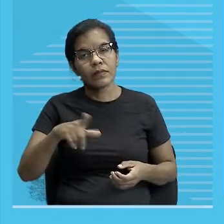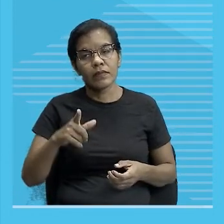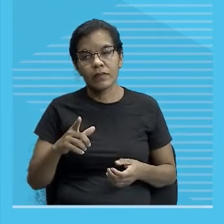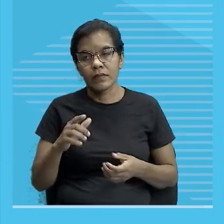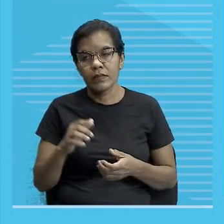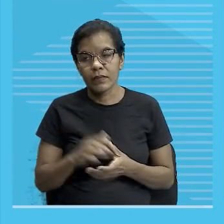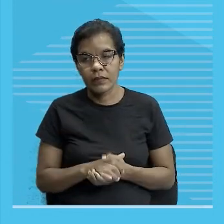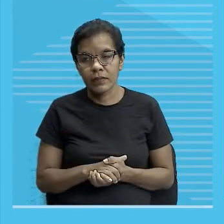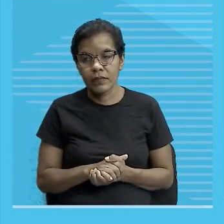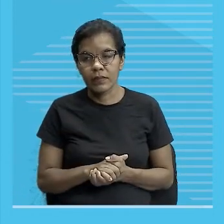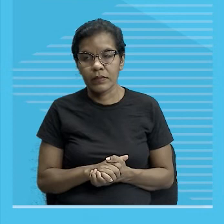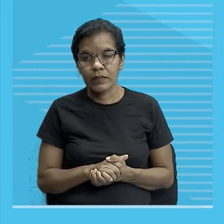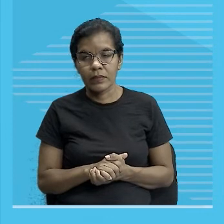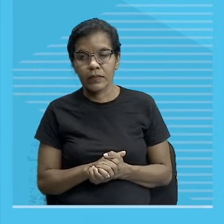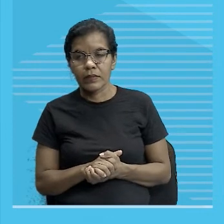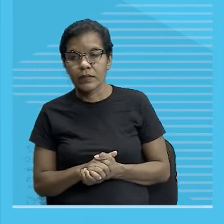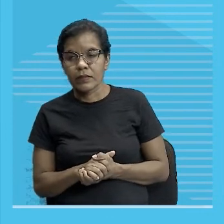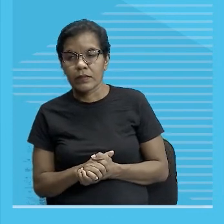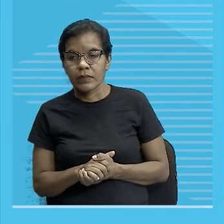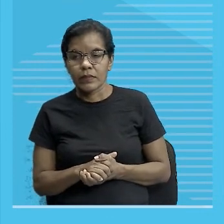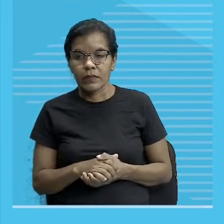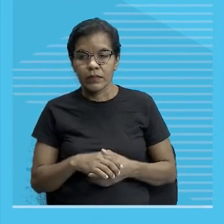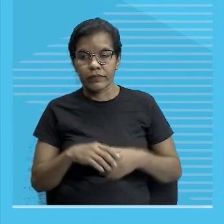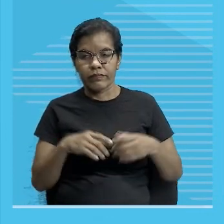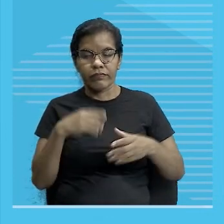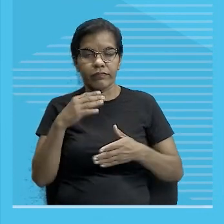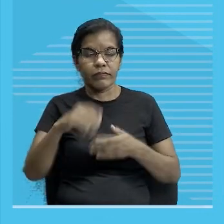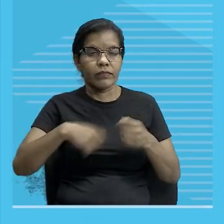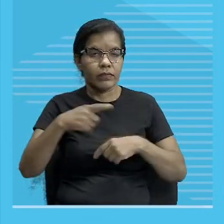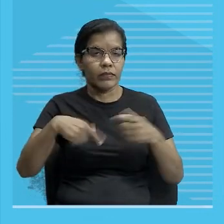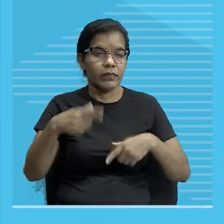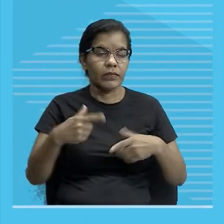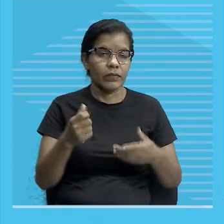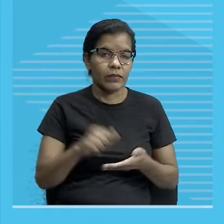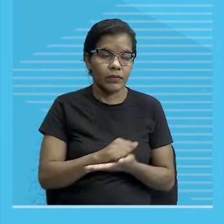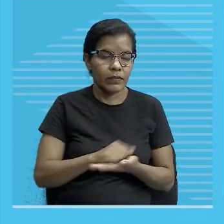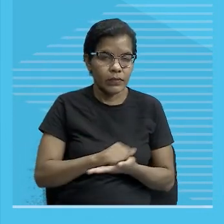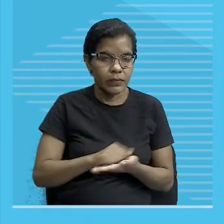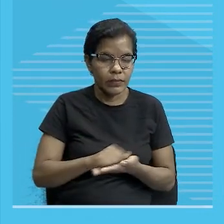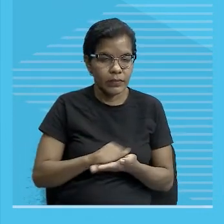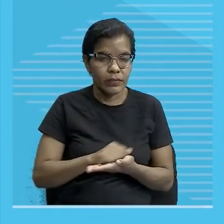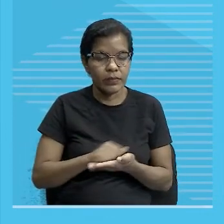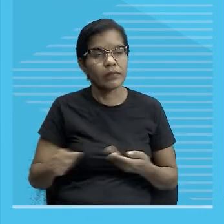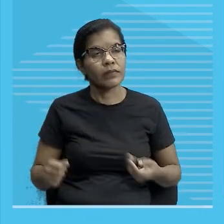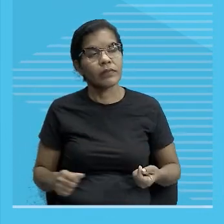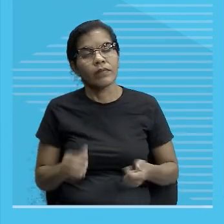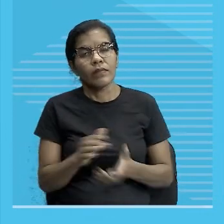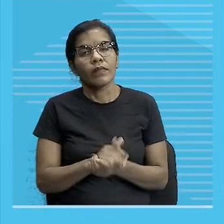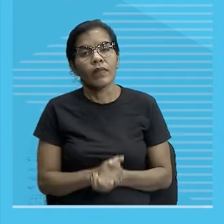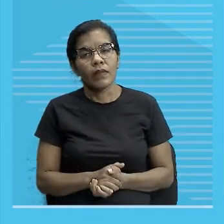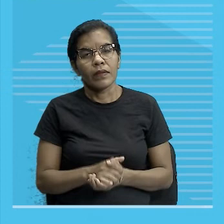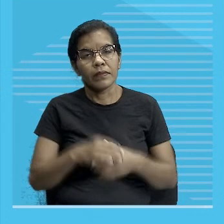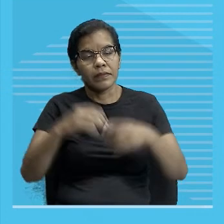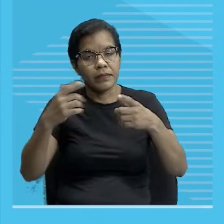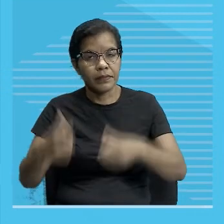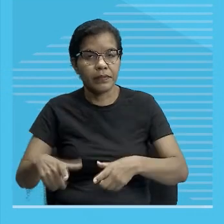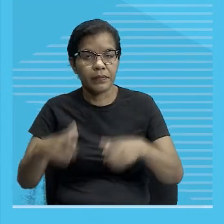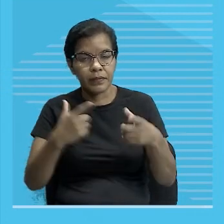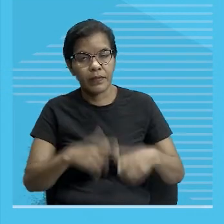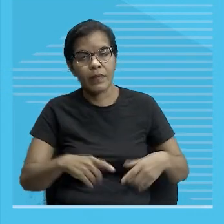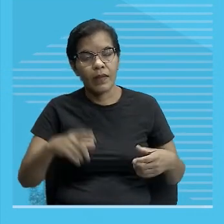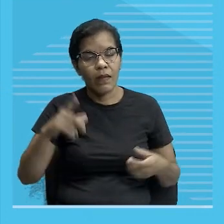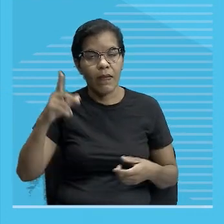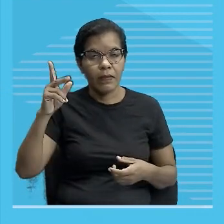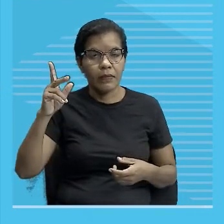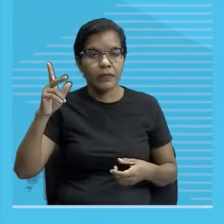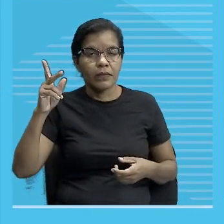à lavanderia. Basta substituir essas locuções adverbiais de lugar, de base sempre feminina, perceba que a palavra